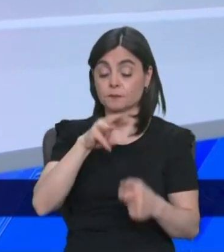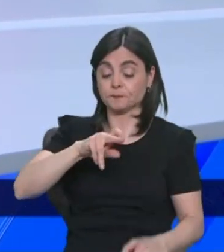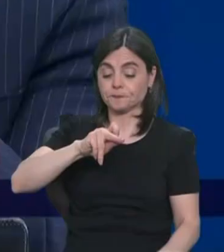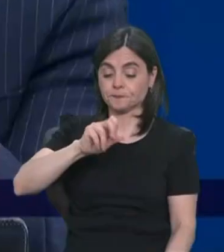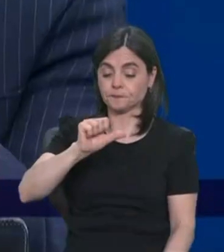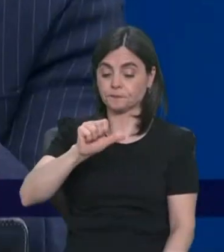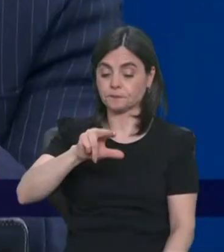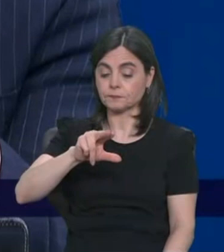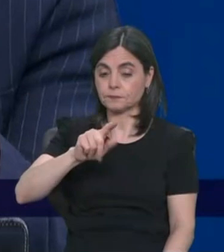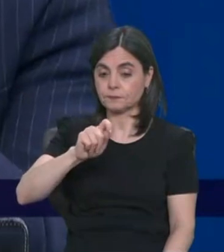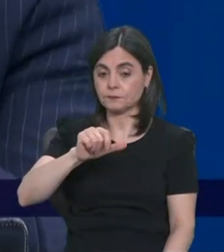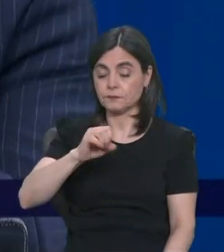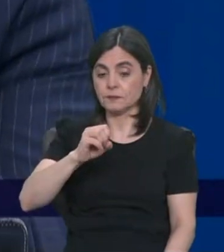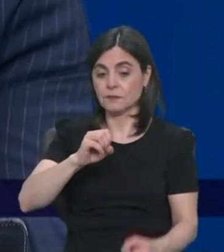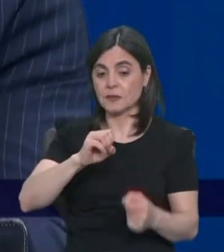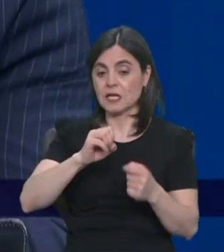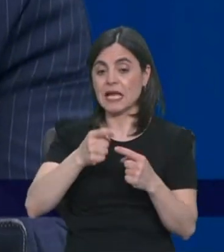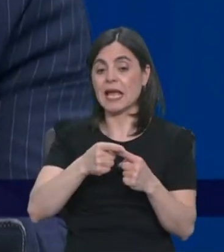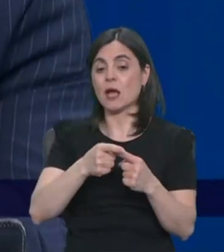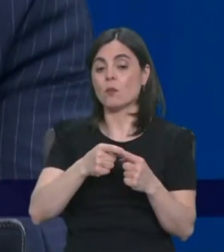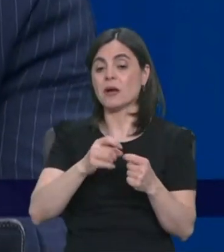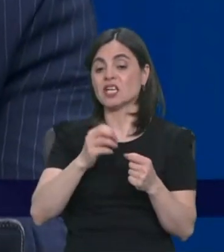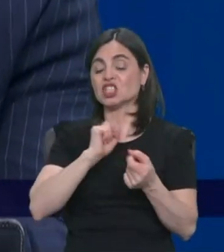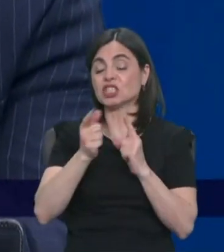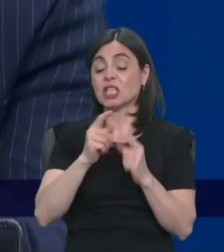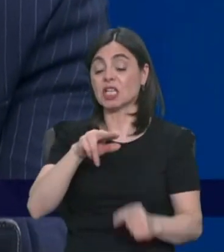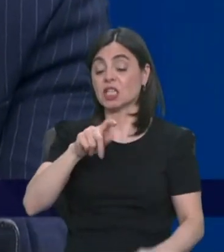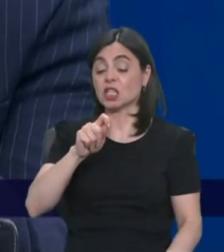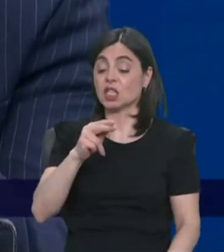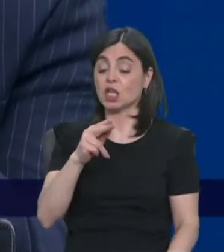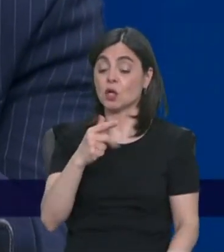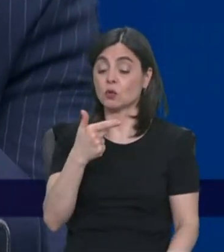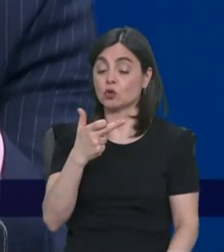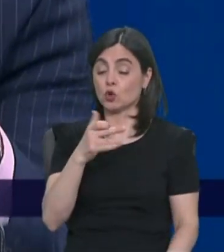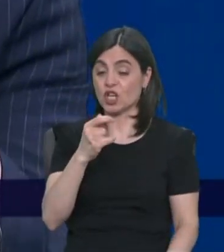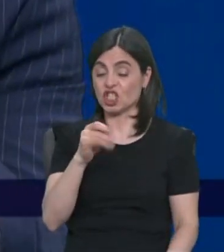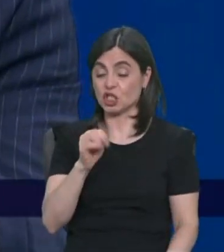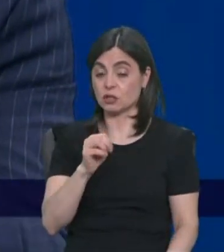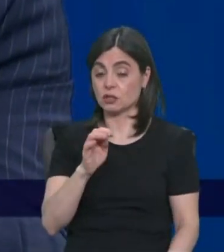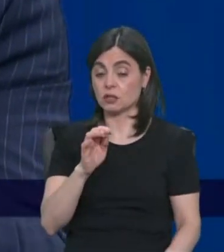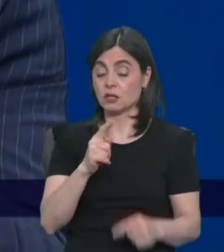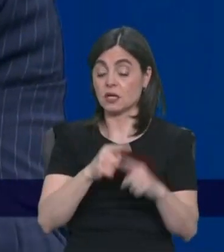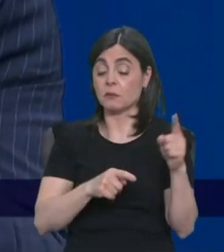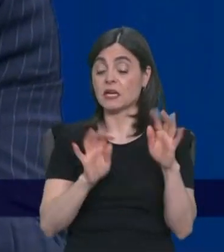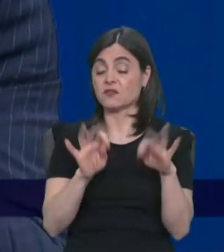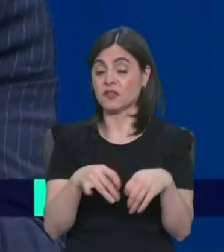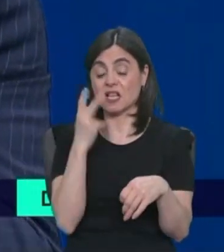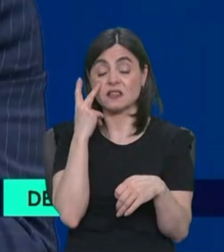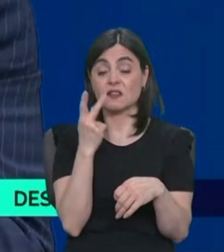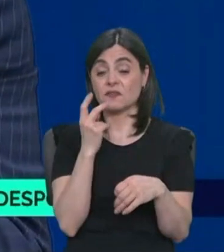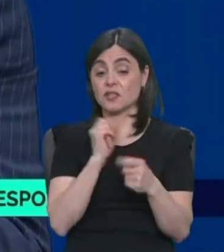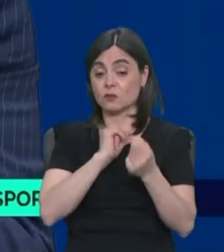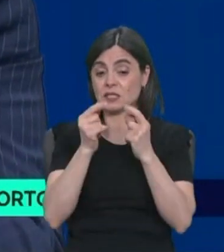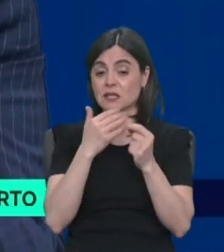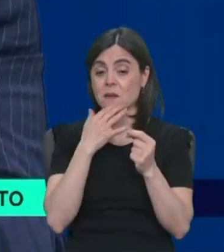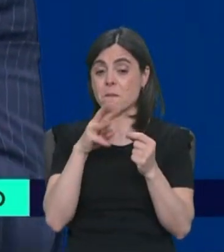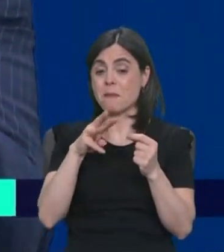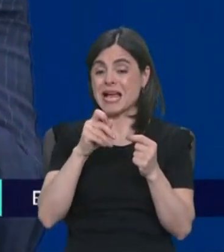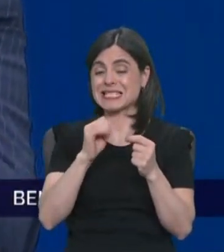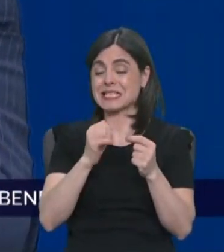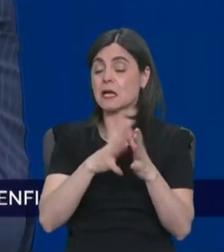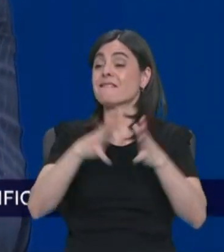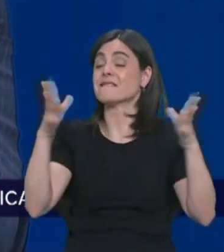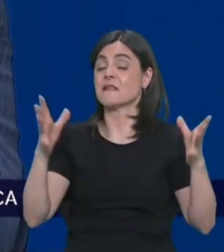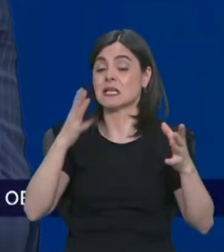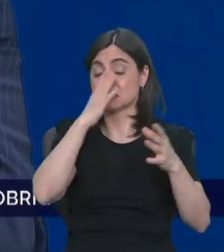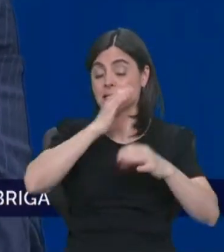é uma estrela de neutrões. E o que é uma estrela de neutrões? É a parte final da vida de uma estrela de grande massa, que, ao